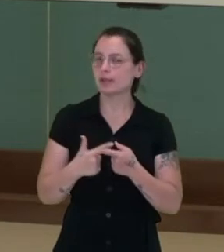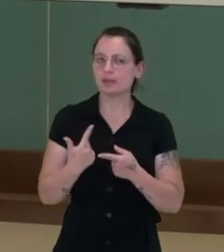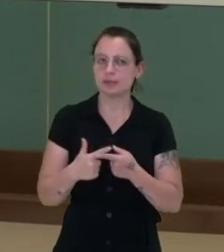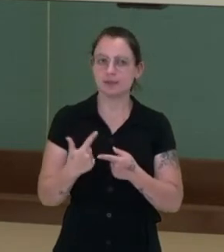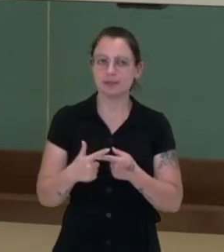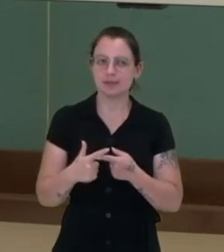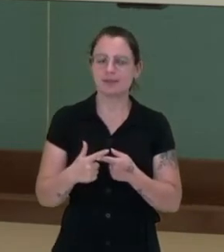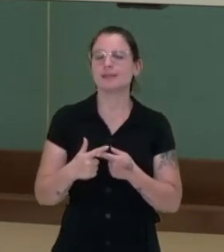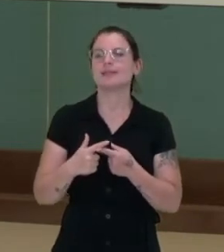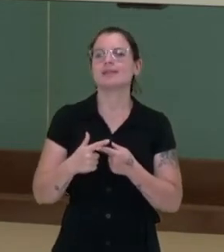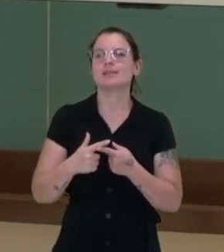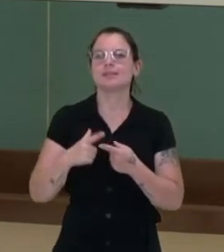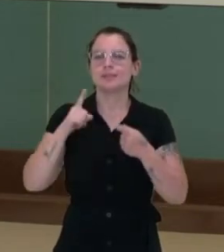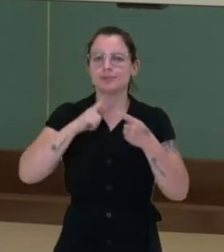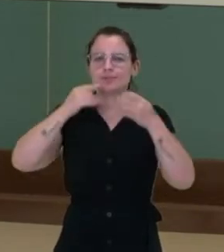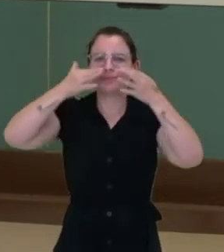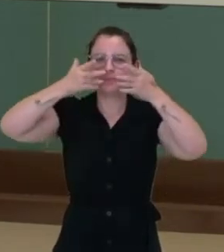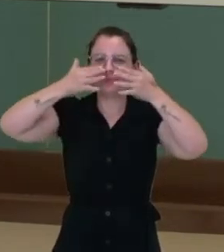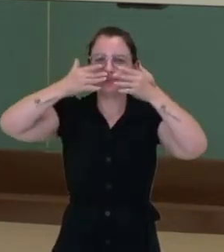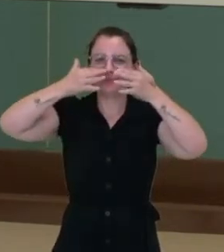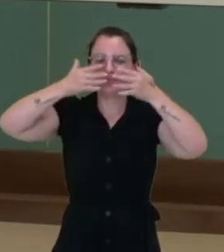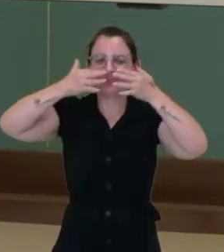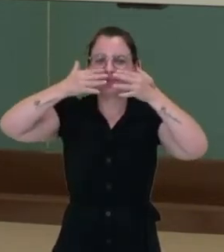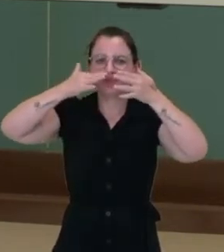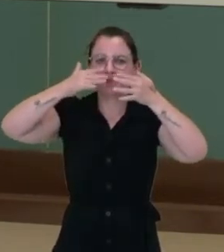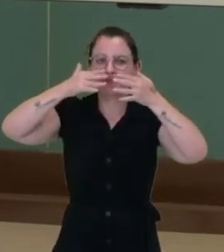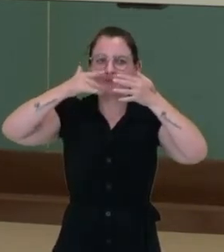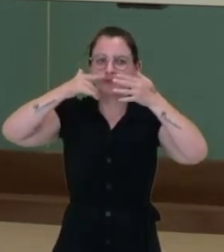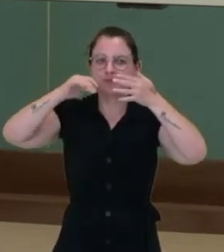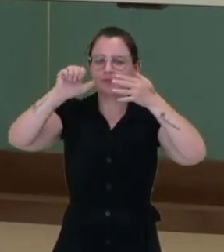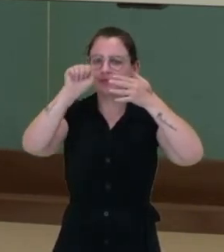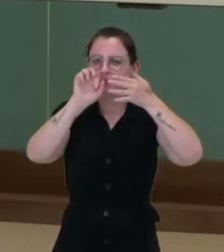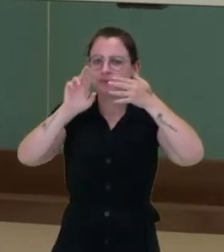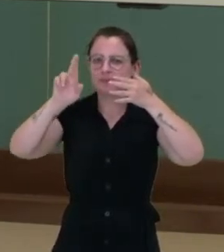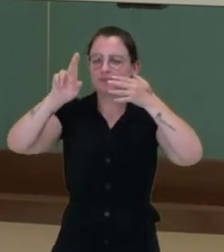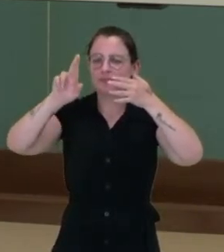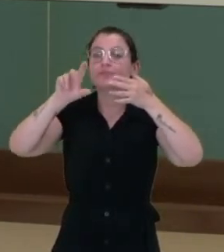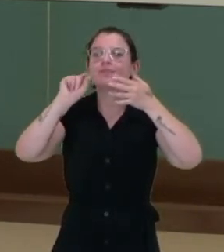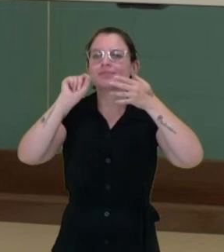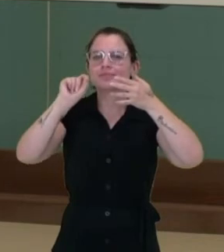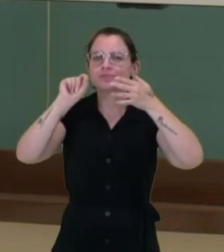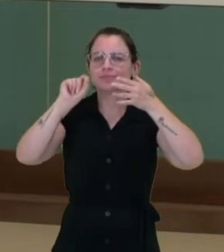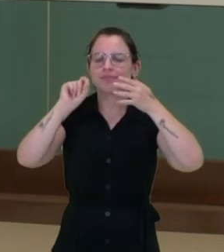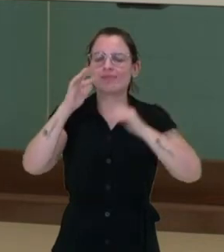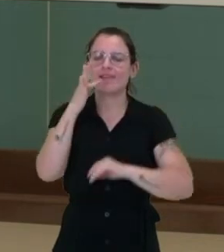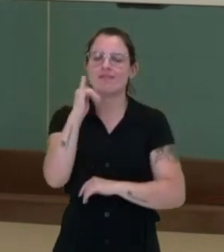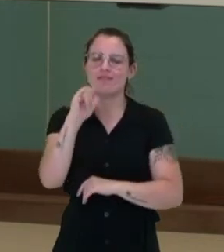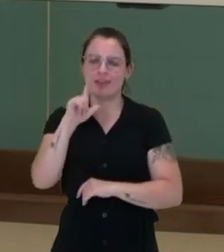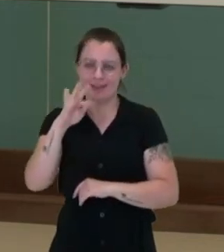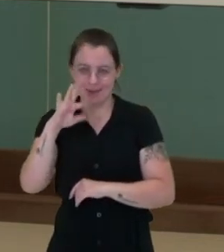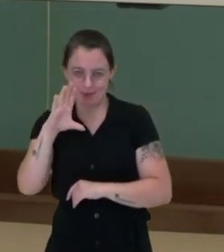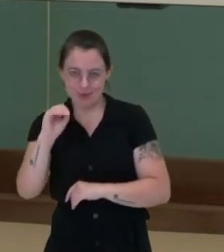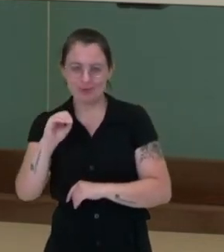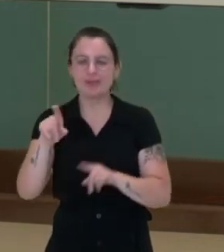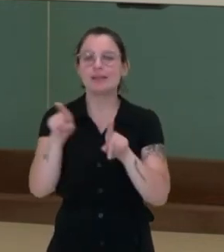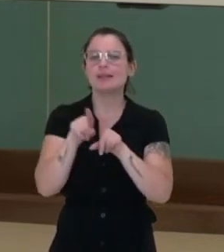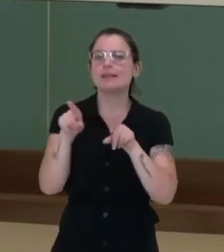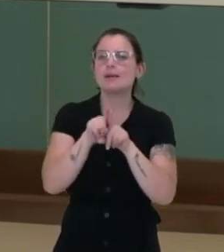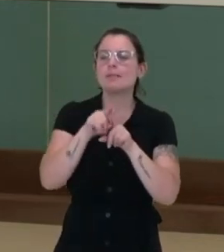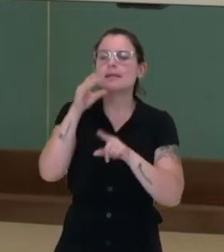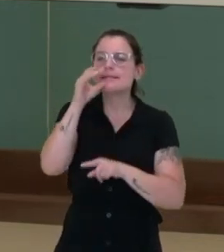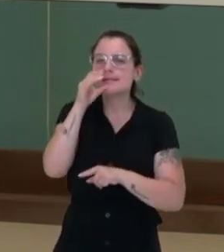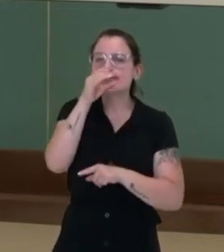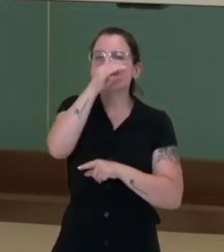Para filtrar esse ar, para aquecer esse ar, tirar as impurezas. E aí ele segue um conjunto de